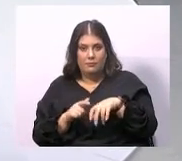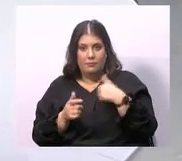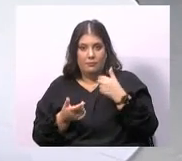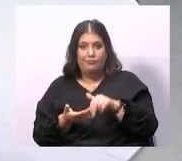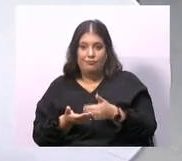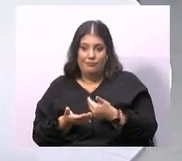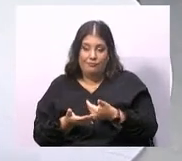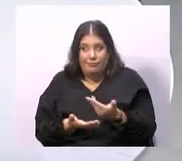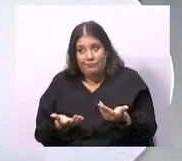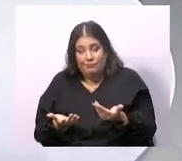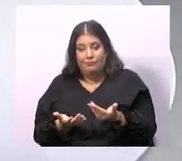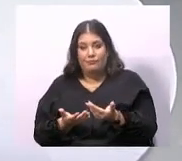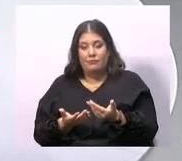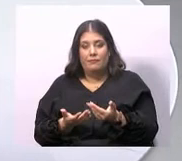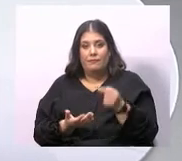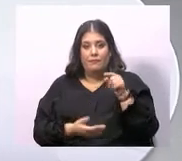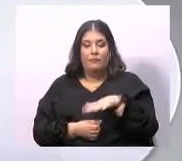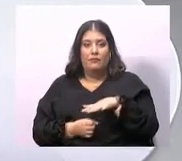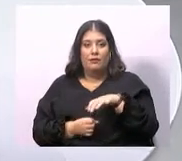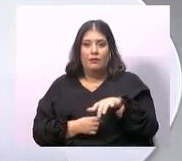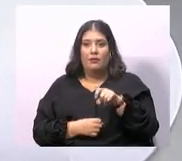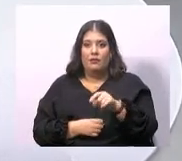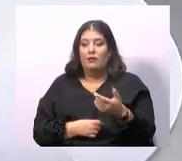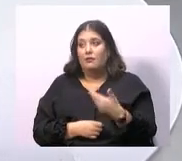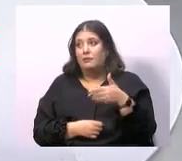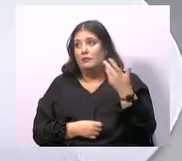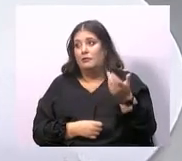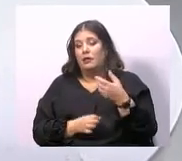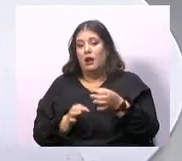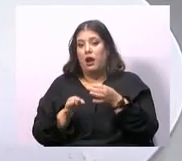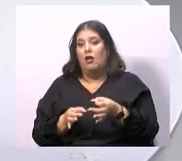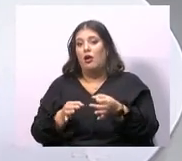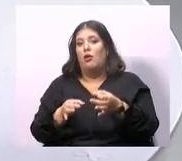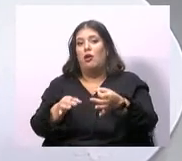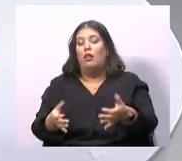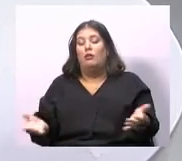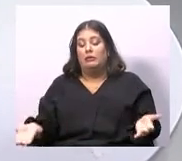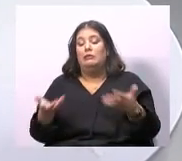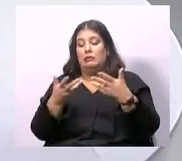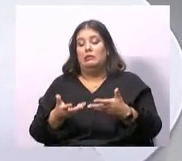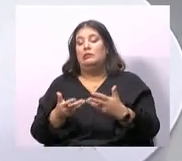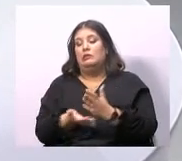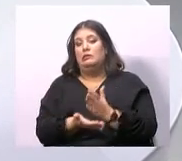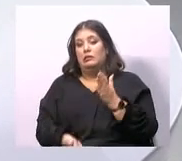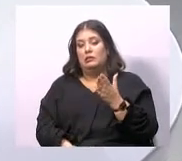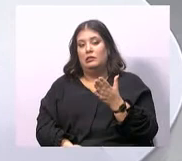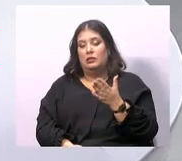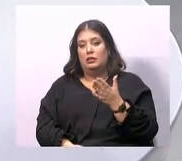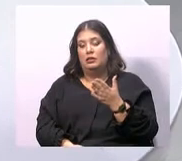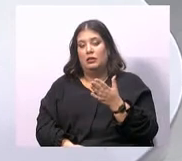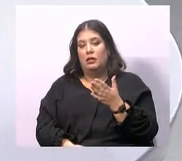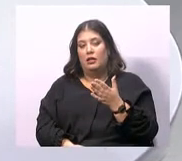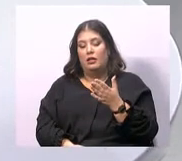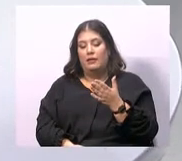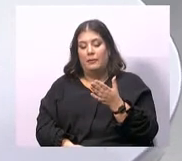muito tempo com esta coisa da epidemia. Foi adiado. E agora só tenho, agora precisamente,